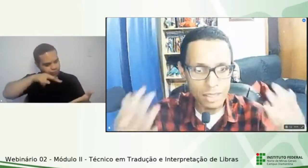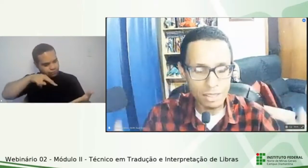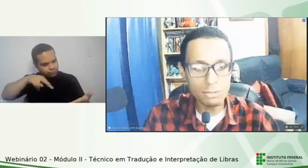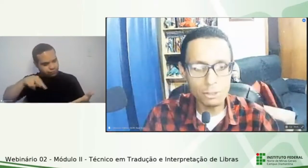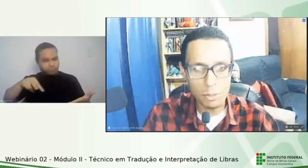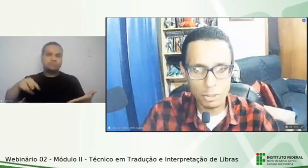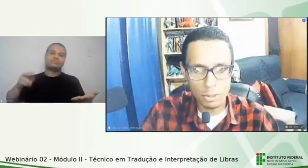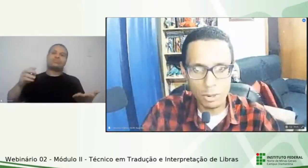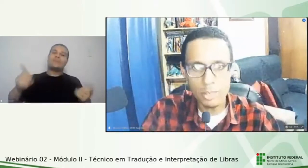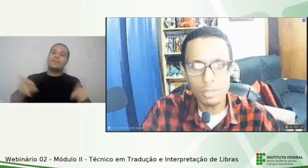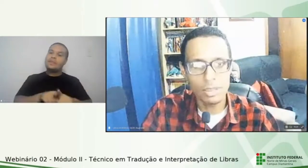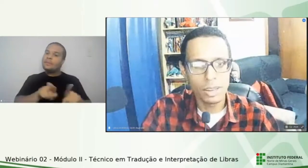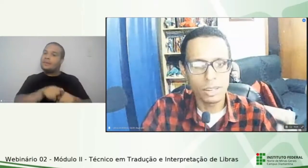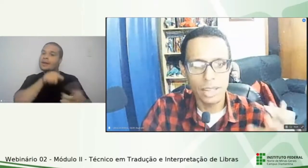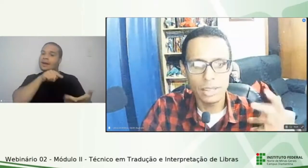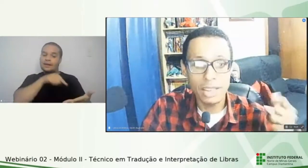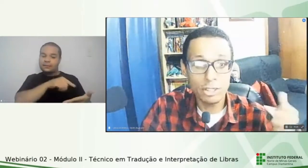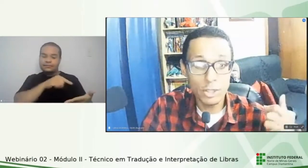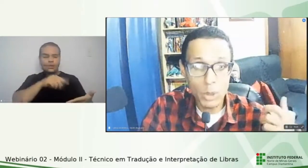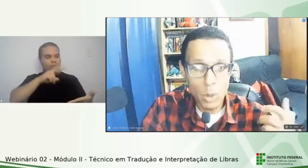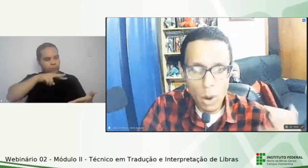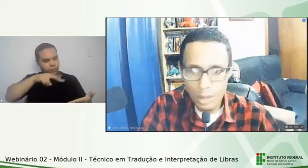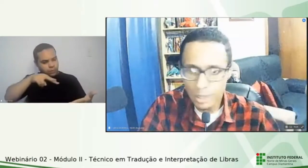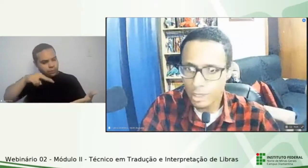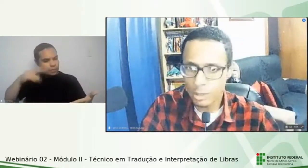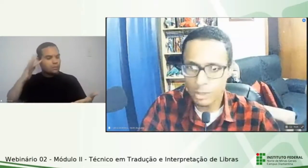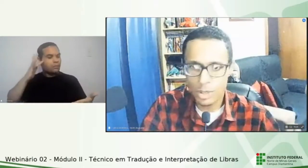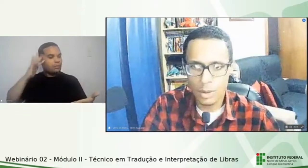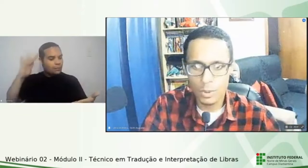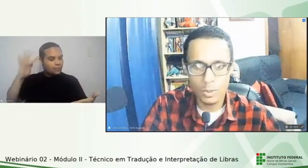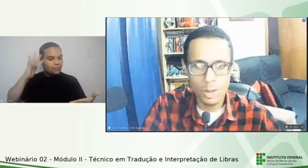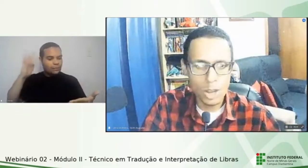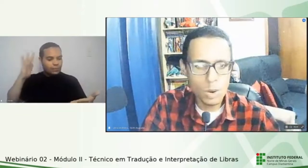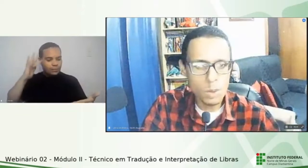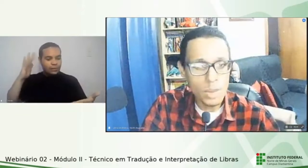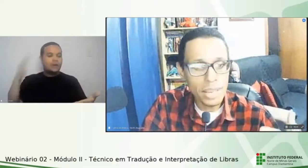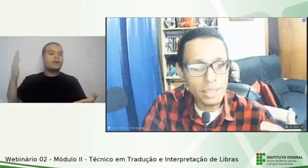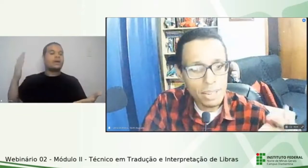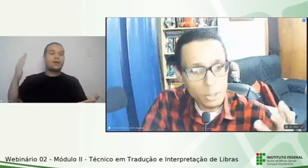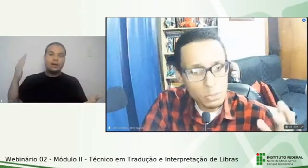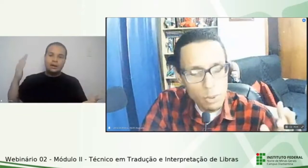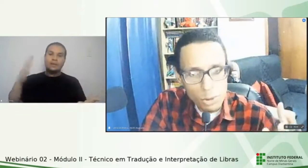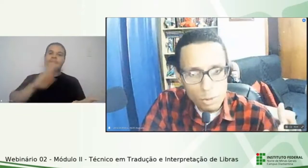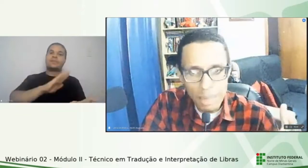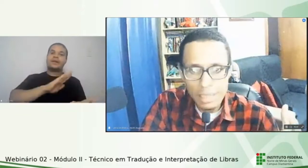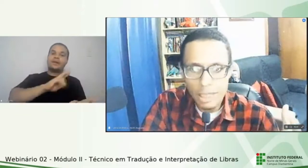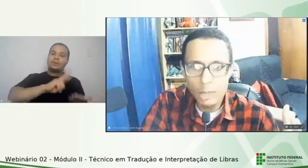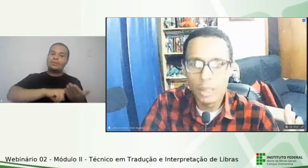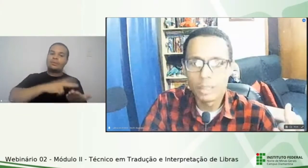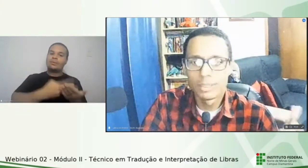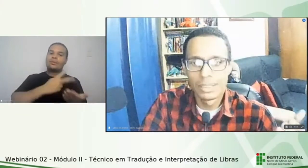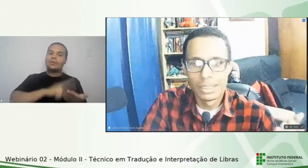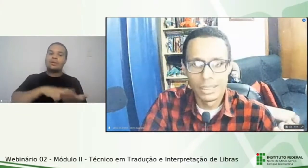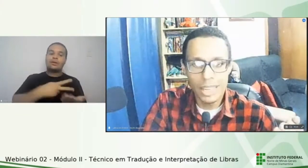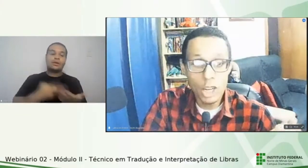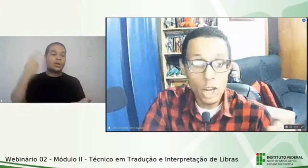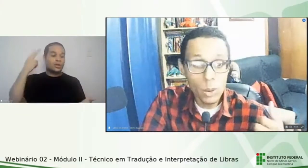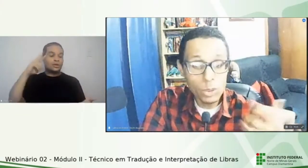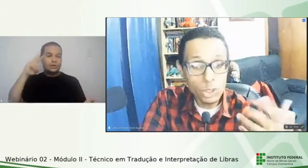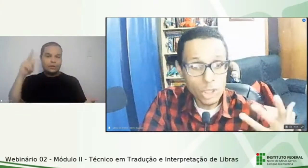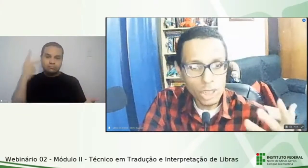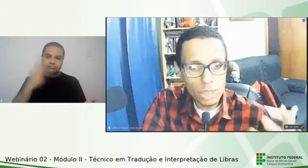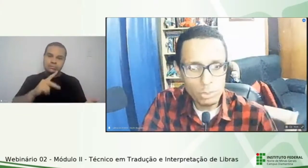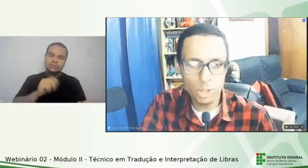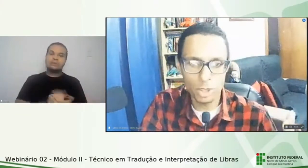meditar nas informações, né, da história da tradução, como que é transpor uma língua, né,